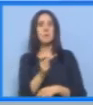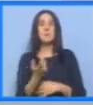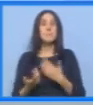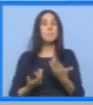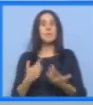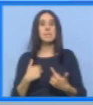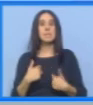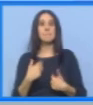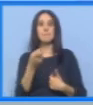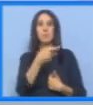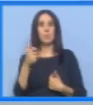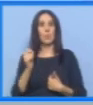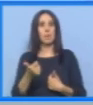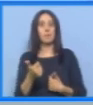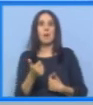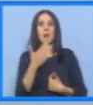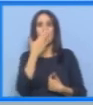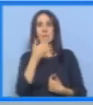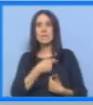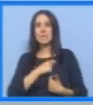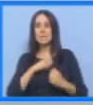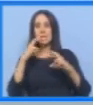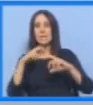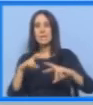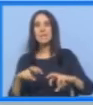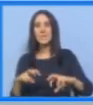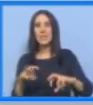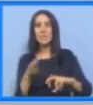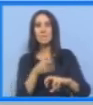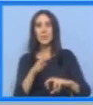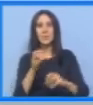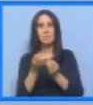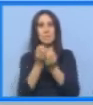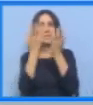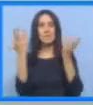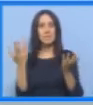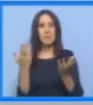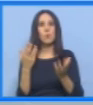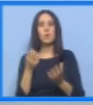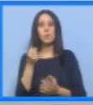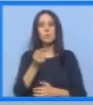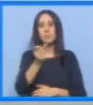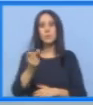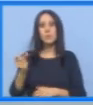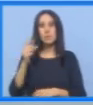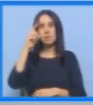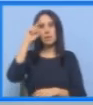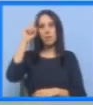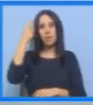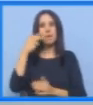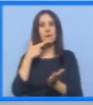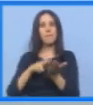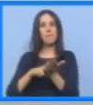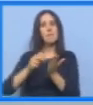sou correto na expressão, mas assim quase um detetive, não é? Do período das aparições e no saber dos pastorinhos, do aferir da verdade